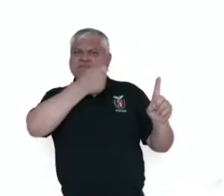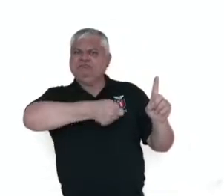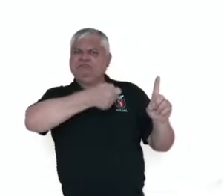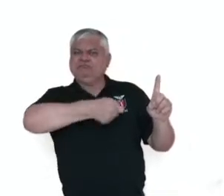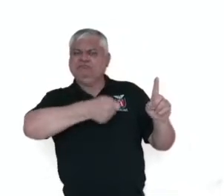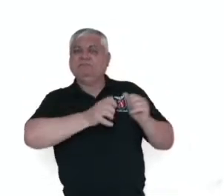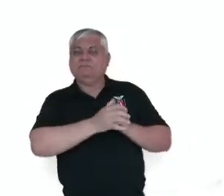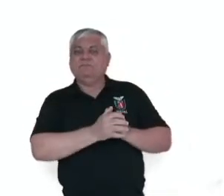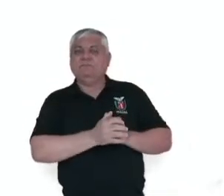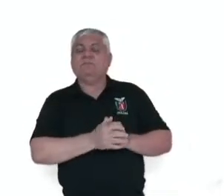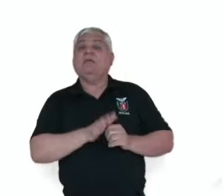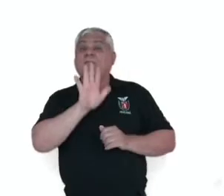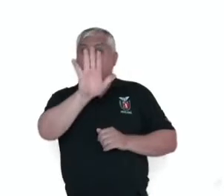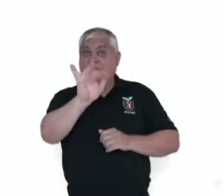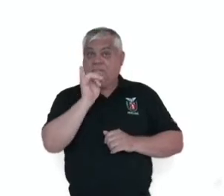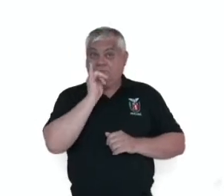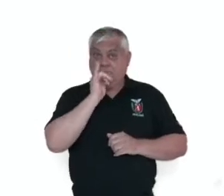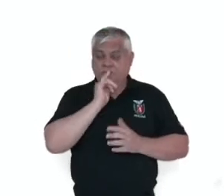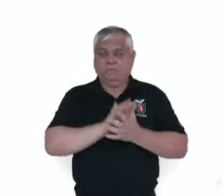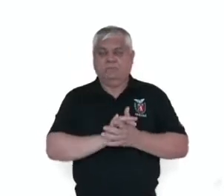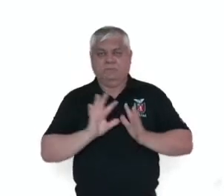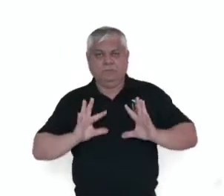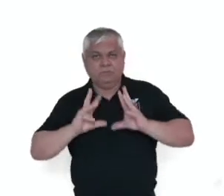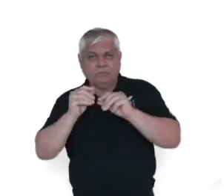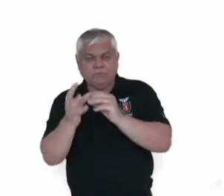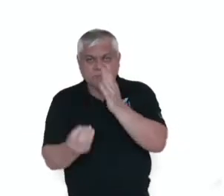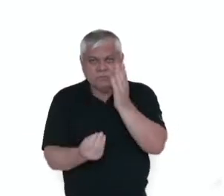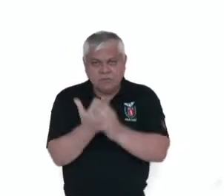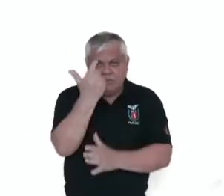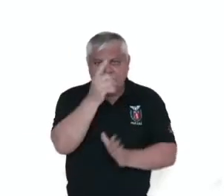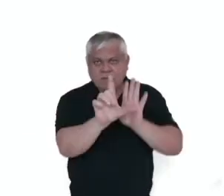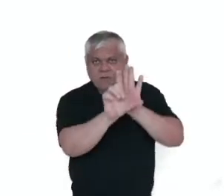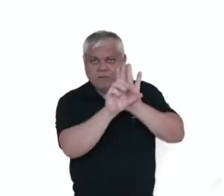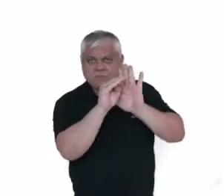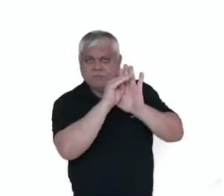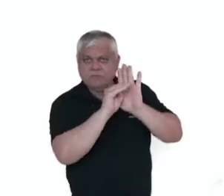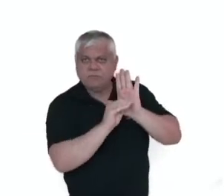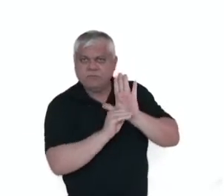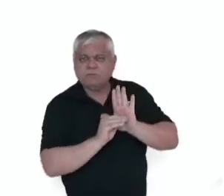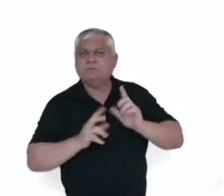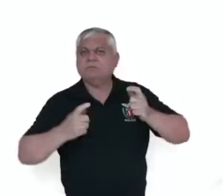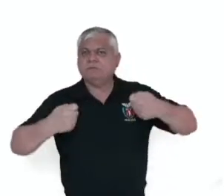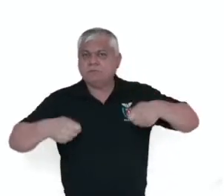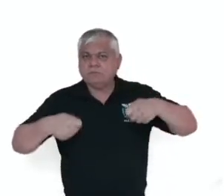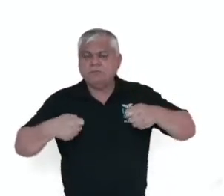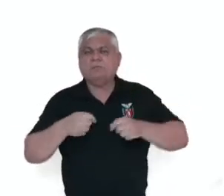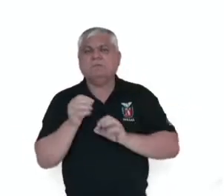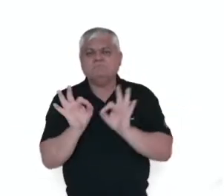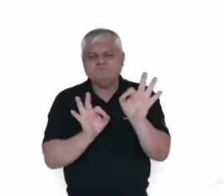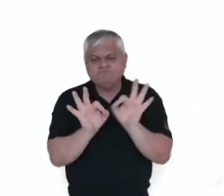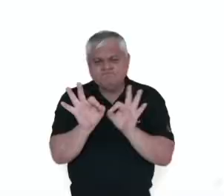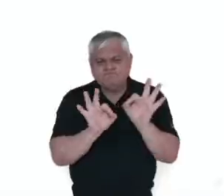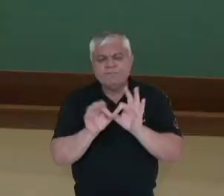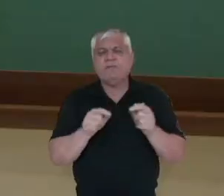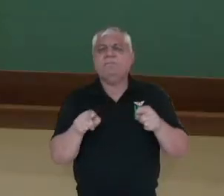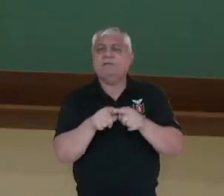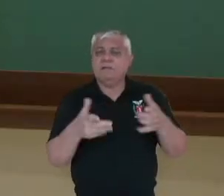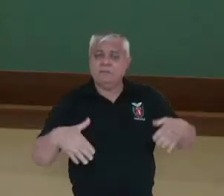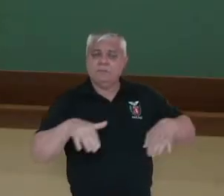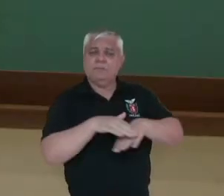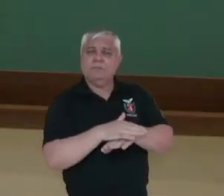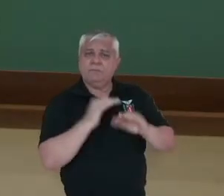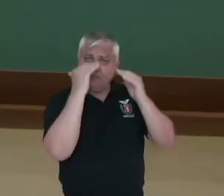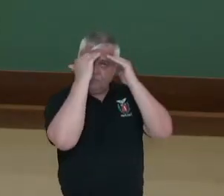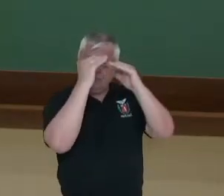no qual, ao mesmo tempo em que cria as leis, a partir de sua necessidade, também se sujeita a elas.